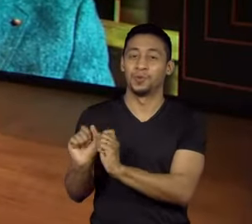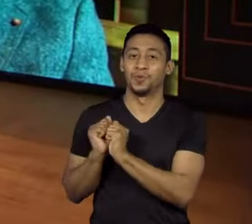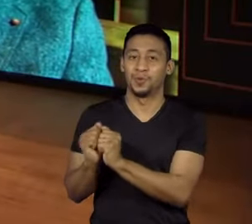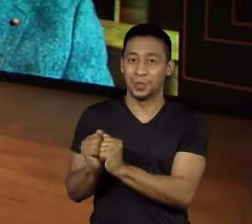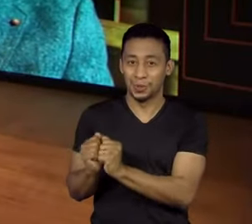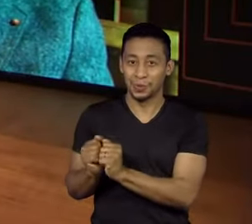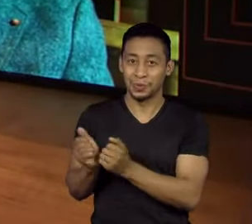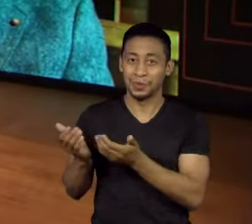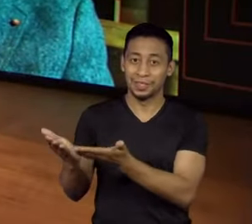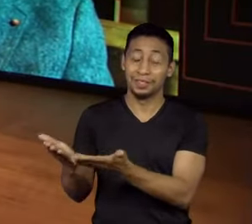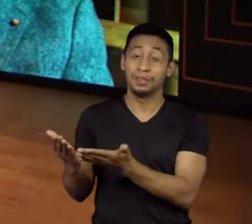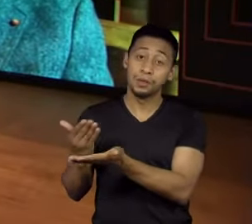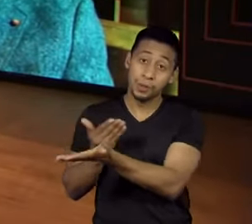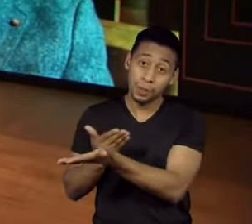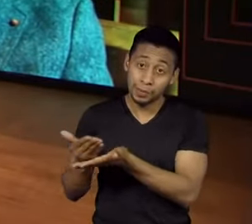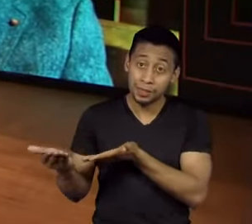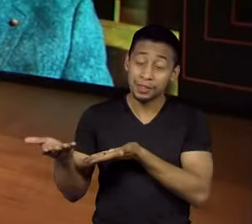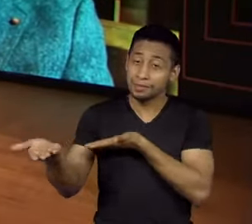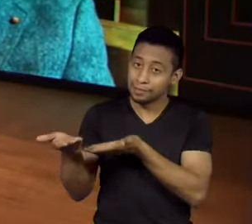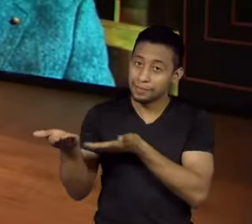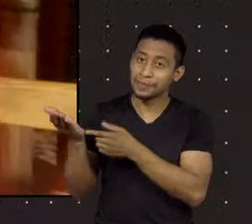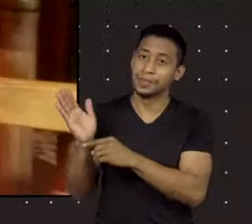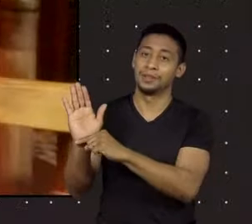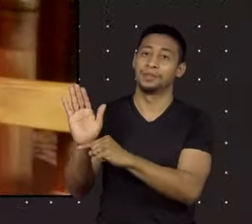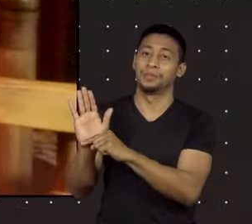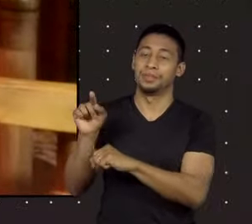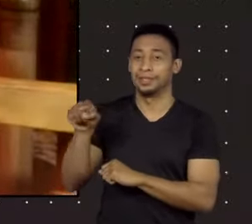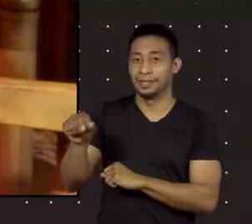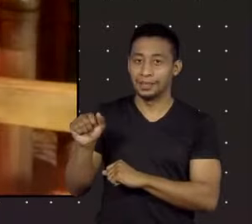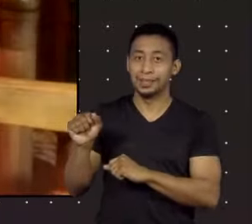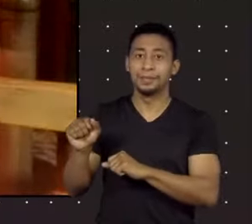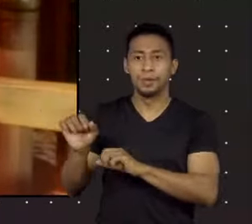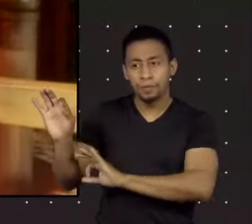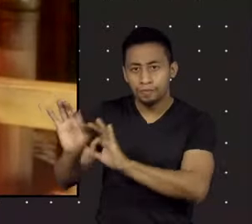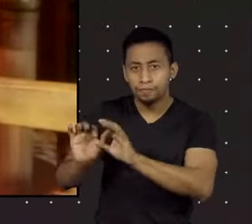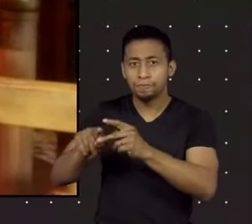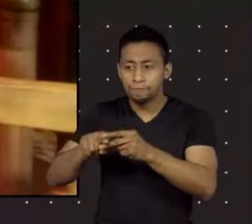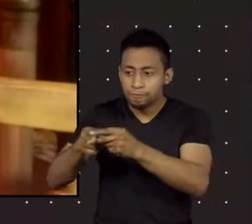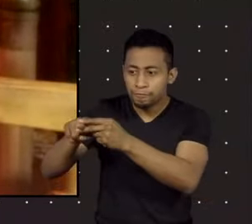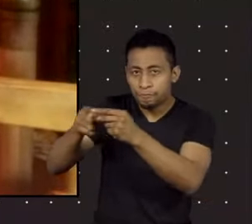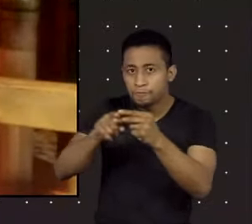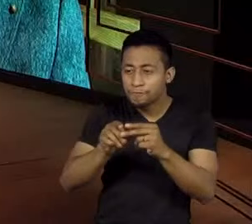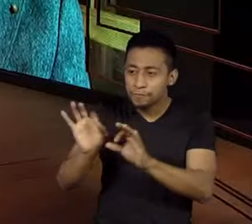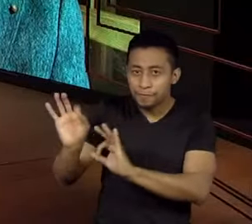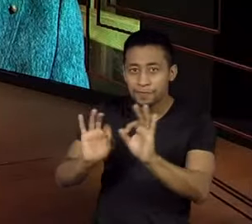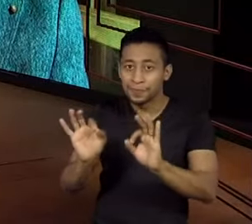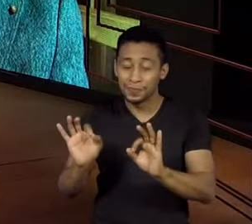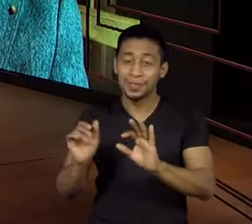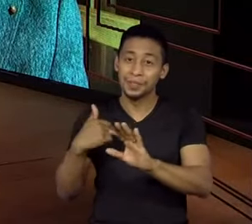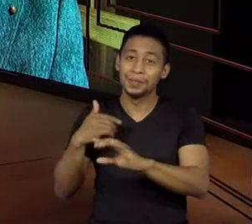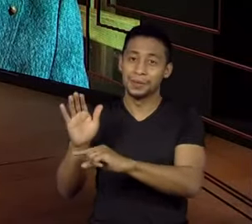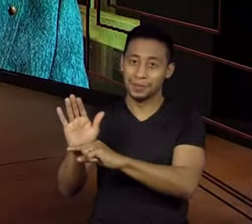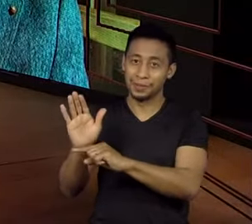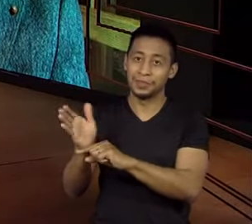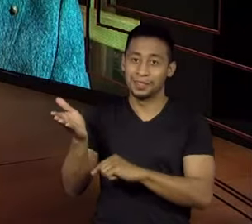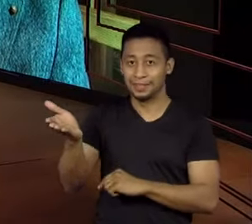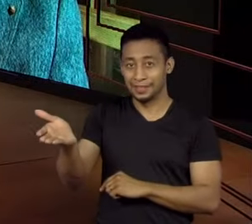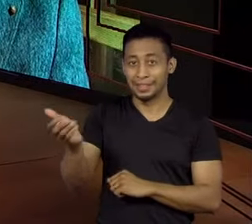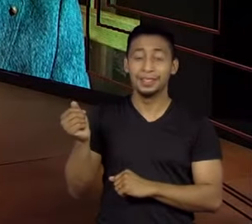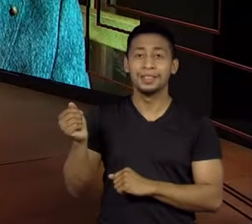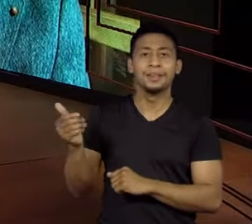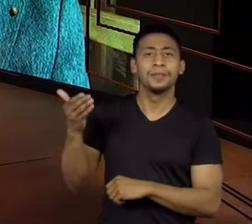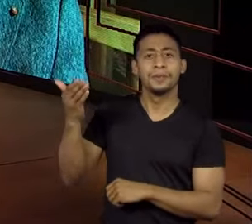corresponder, etc. Aí eu passei a colaborar com ele, inclusive, na parte de restauração e etc. E a parte que eu mais colaborei com ele